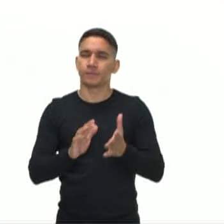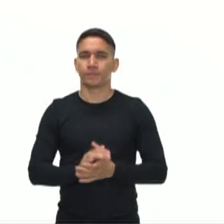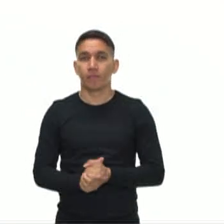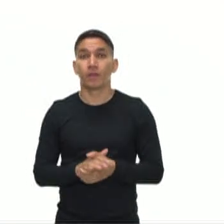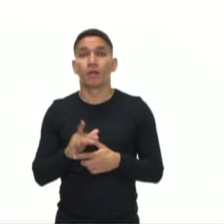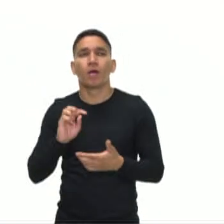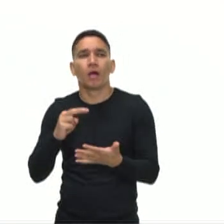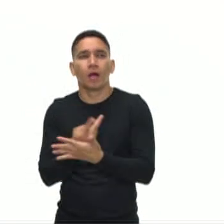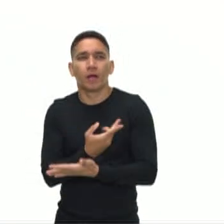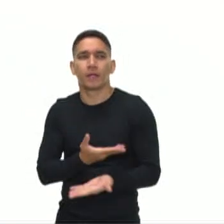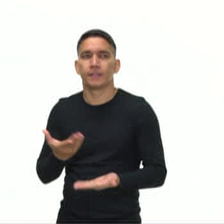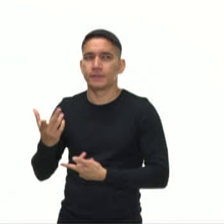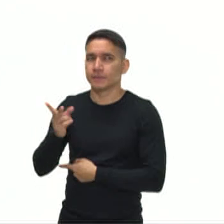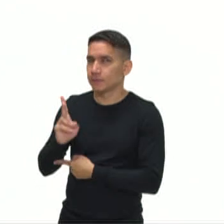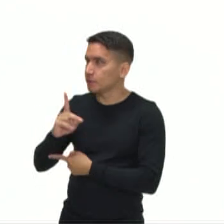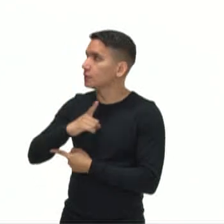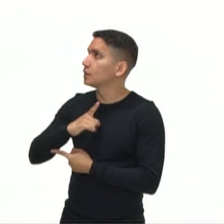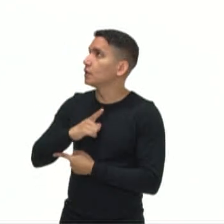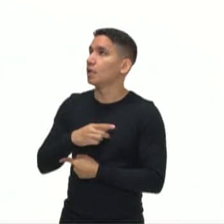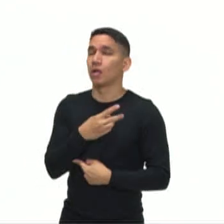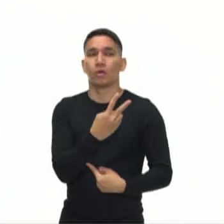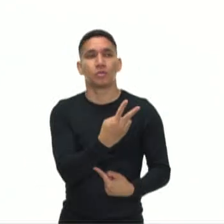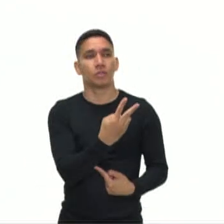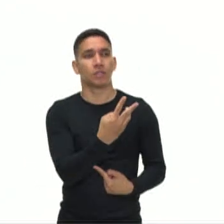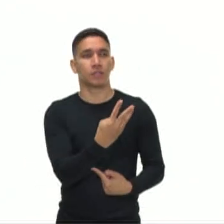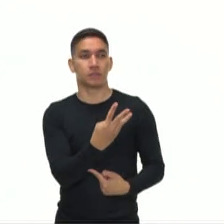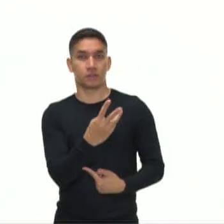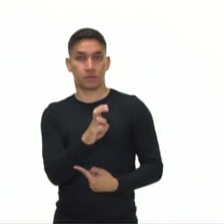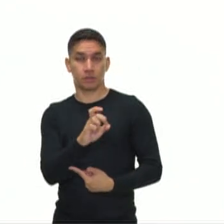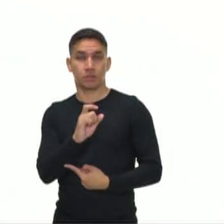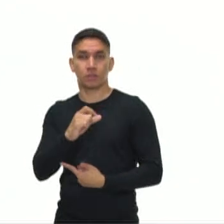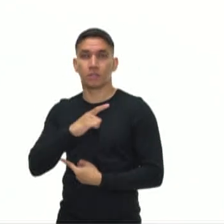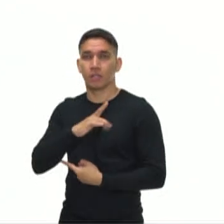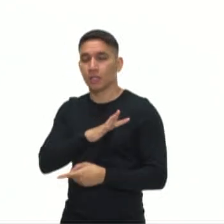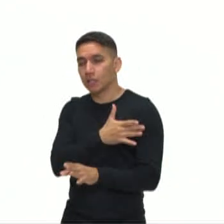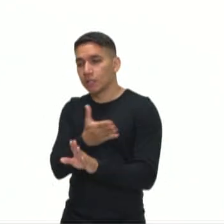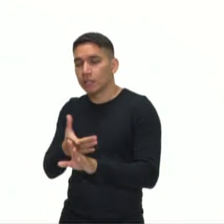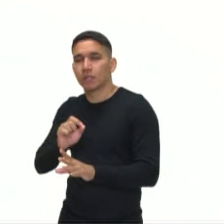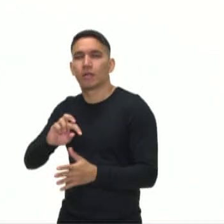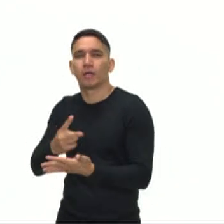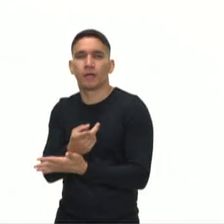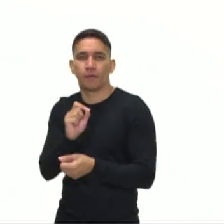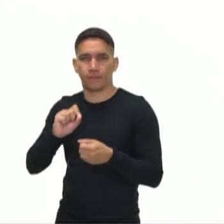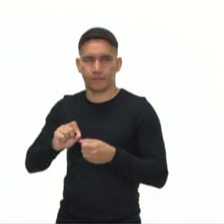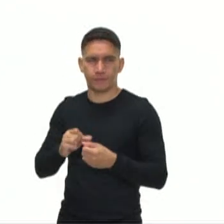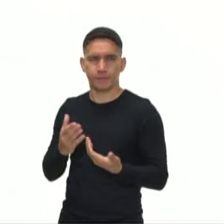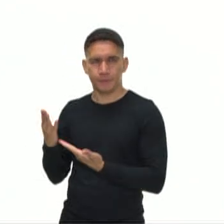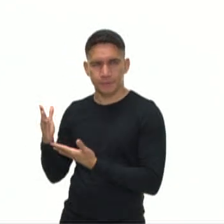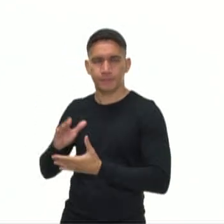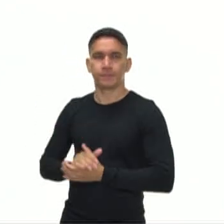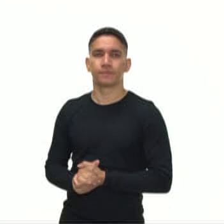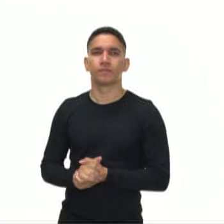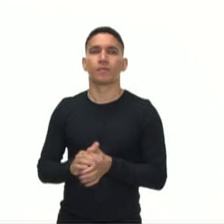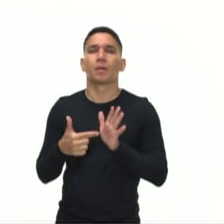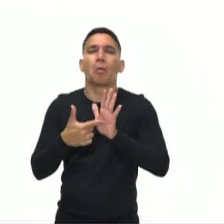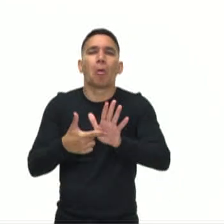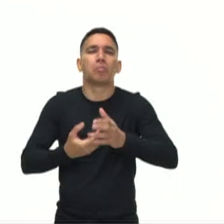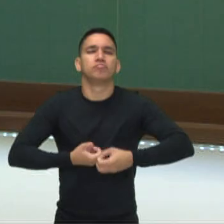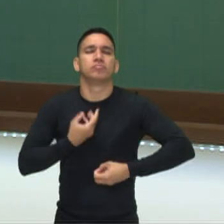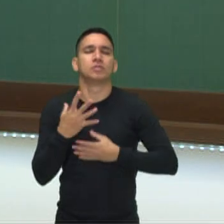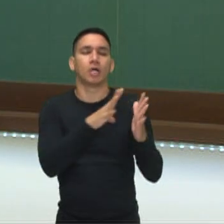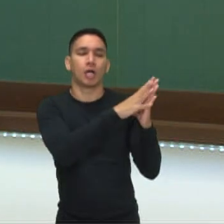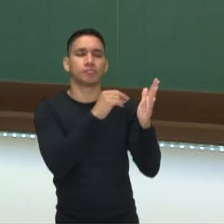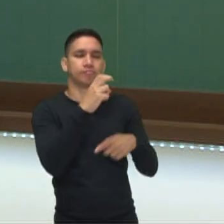Roma. Em 235, Gneo Névio cria os gêneros fábula toccata e fábula praetesta. Começou a produzir sob inspiração grega. Ou